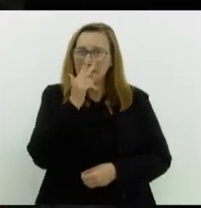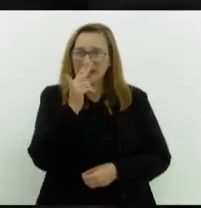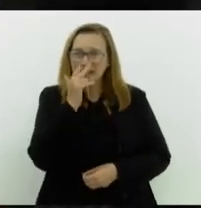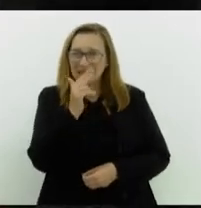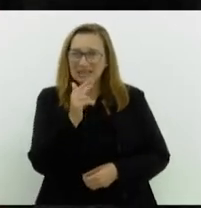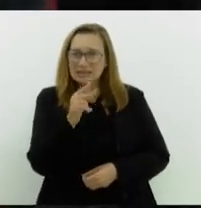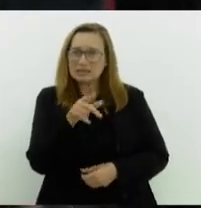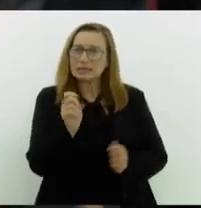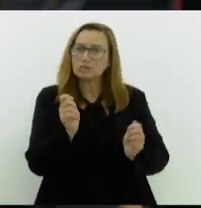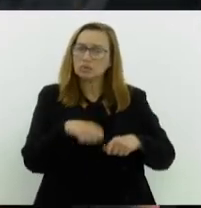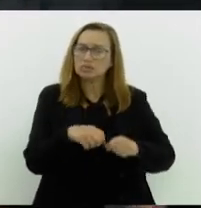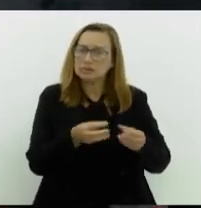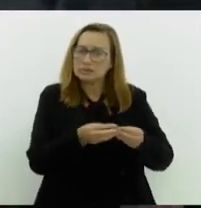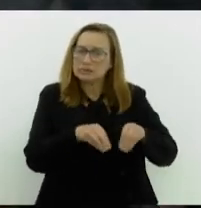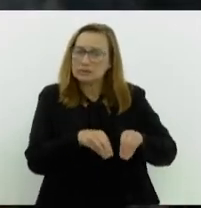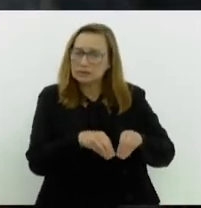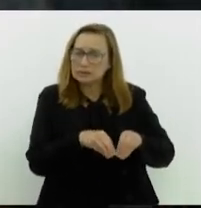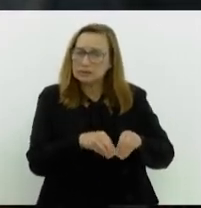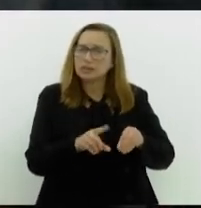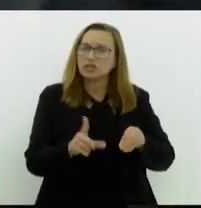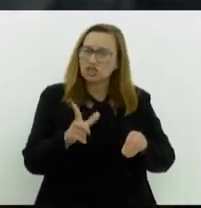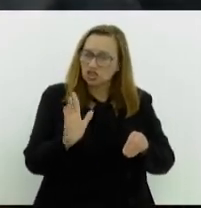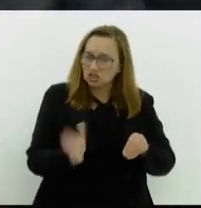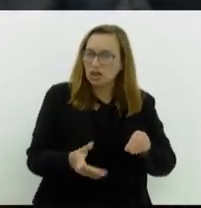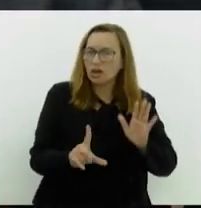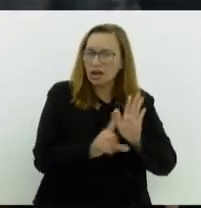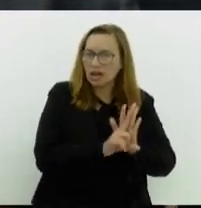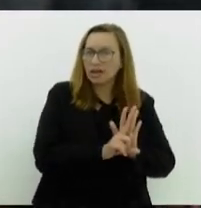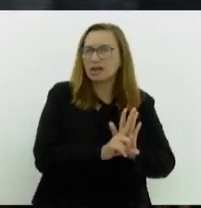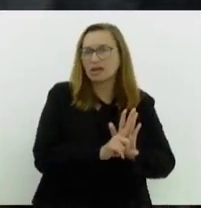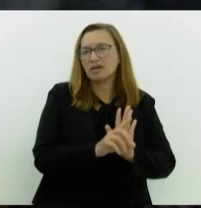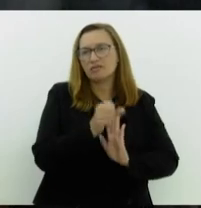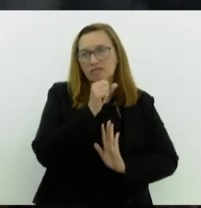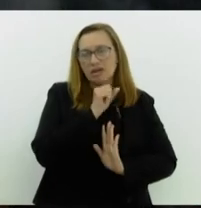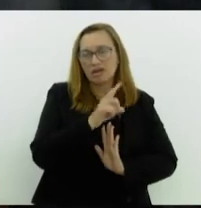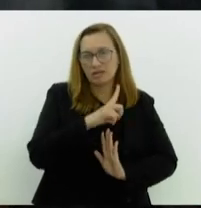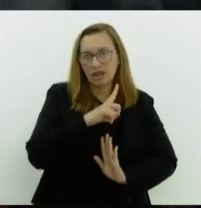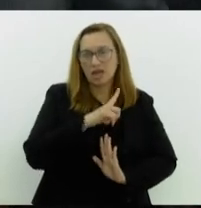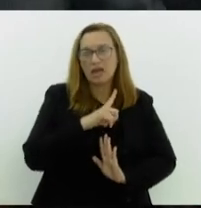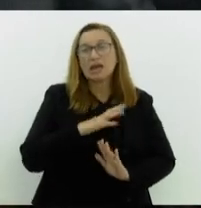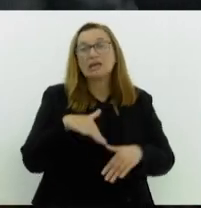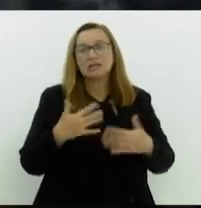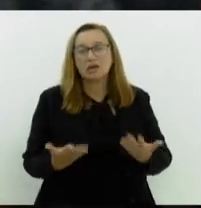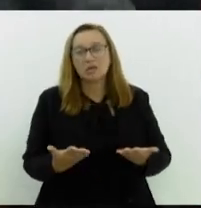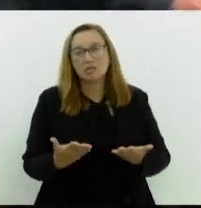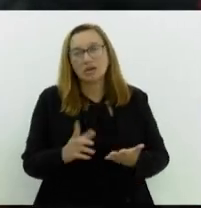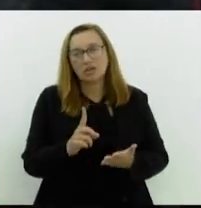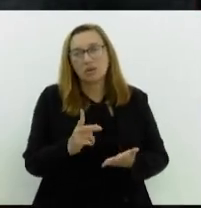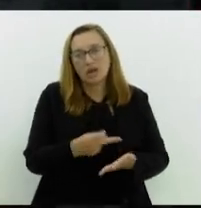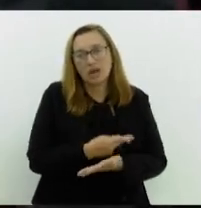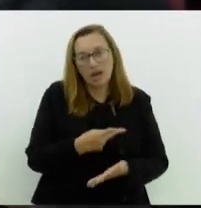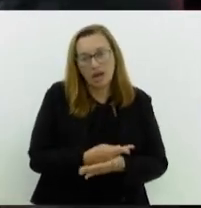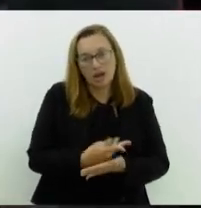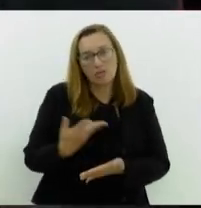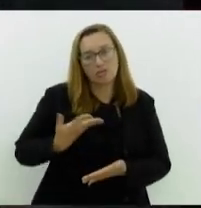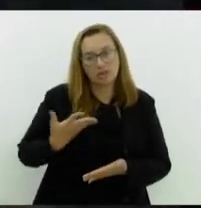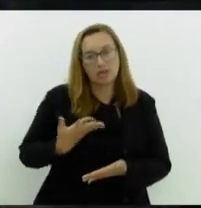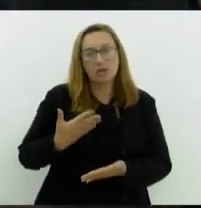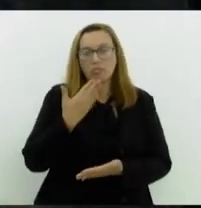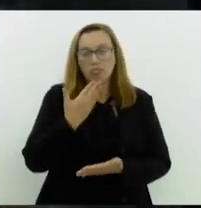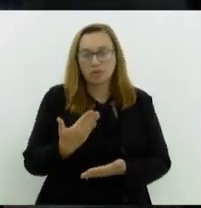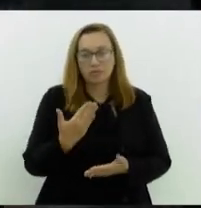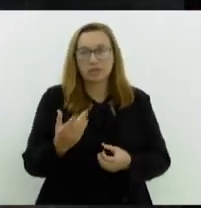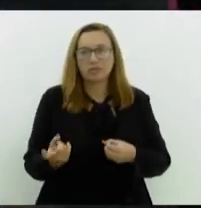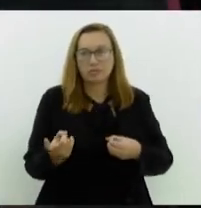uma possibilidade de uma prejudicabilidade em razão de uma lei já existente. Então, para não ser leviano com o colega, se Vossa Excelência puder